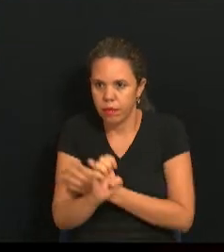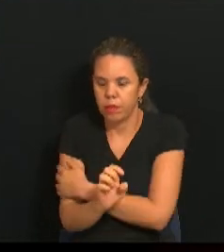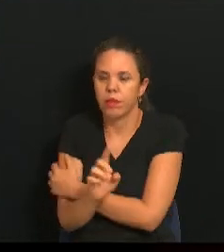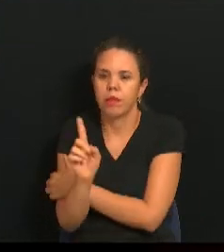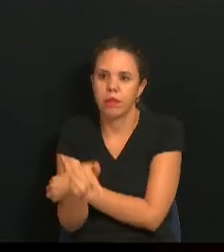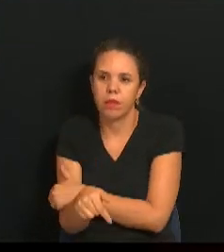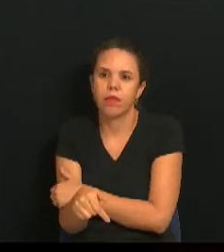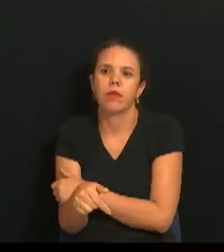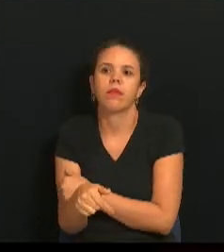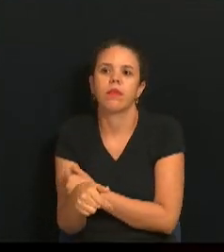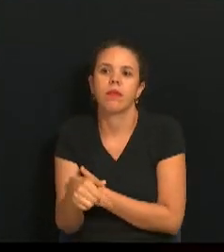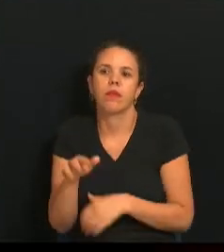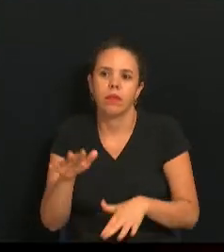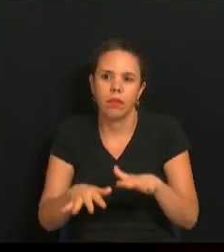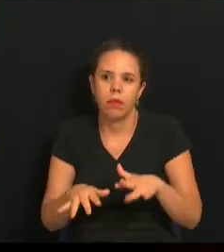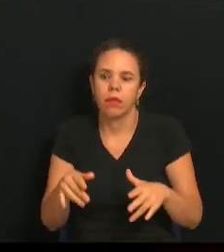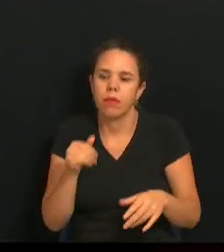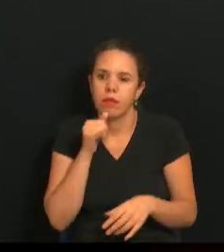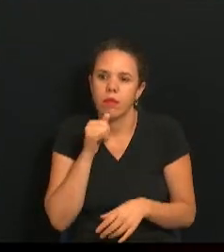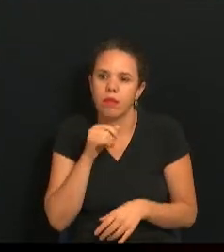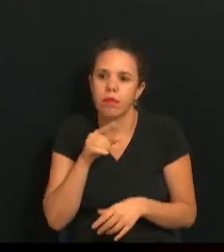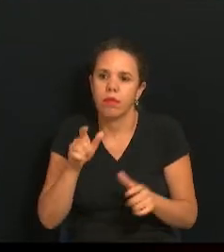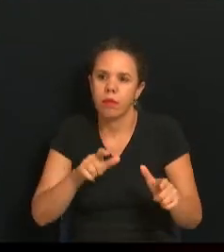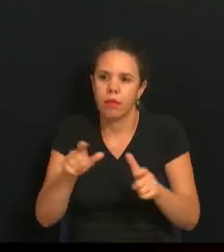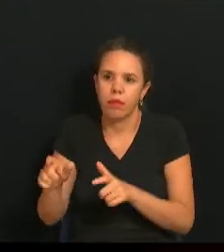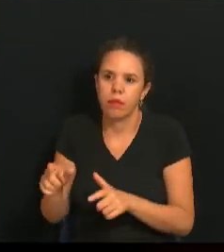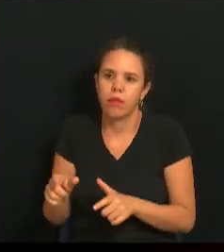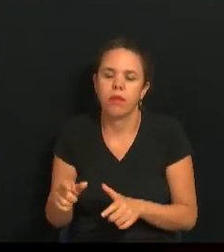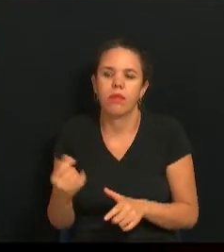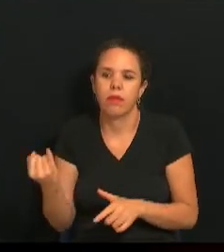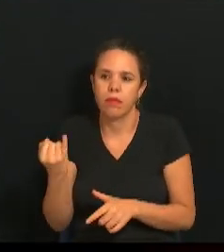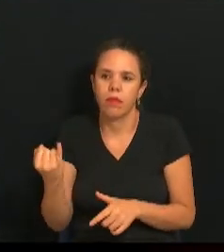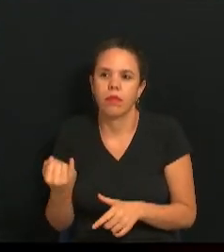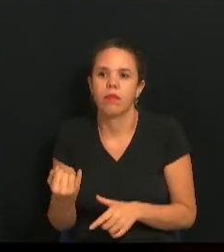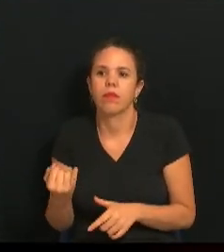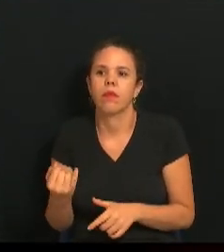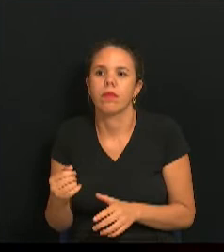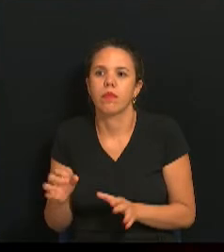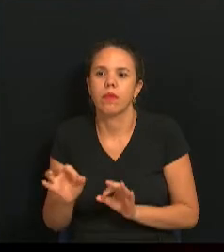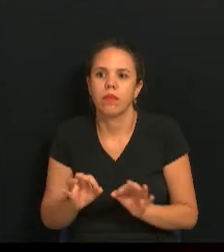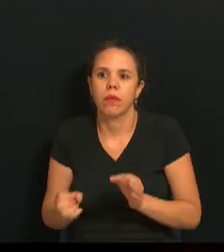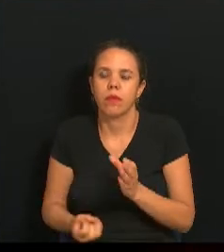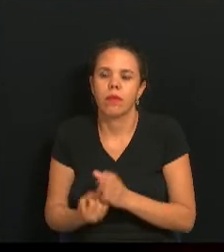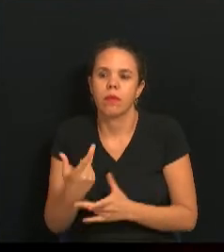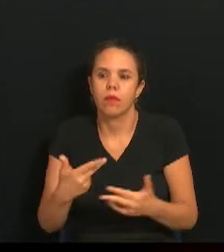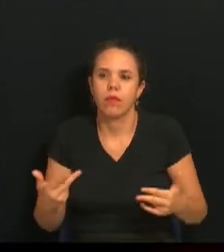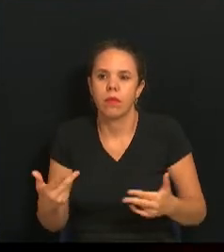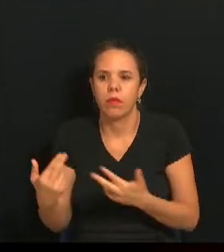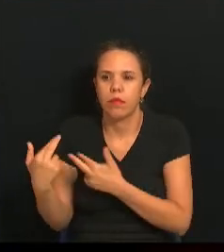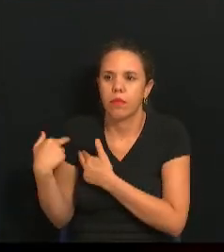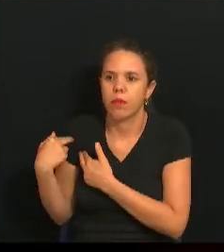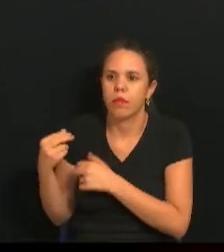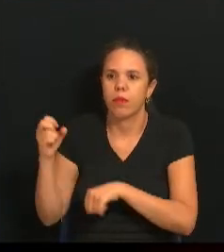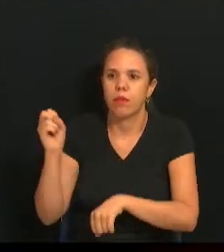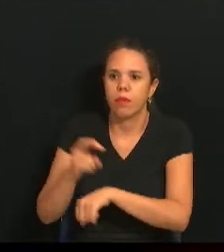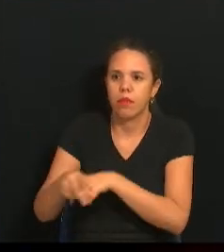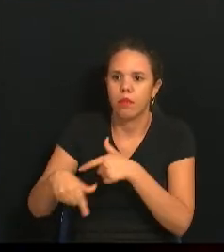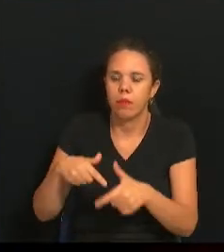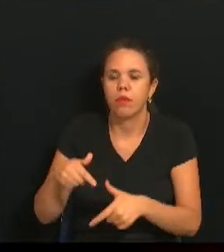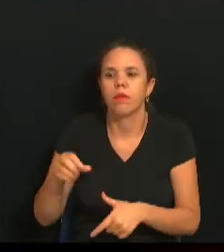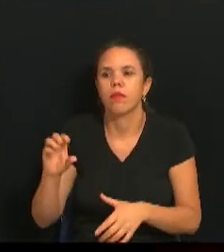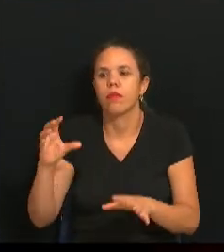uma tipologia de zoneamento extremamente relevante, ela produz muitos tributos e muitos empregos,